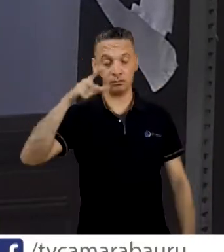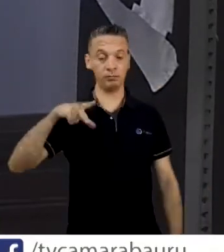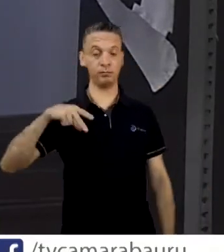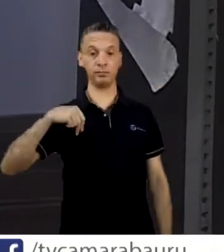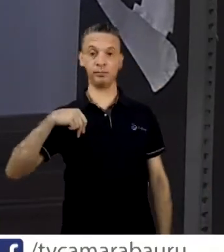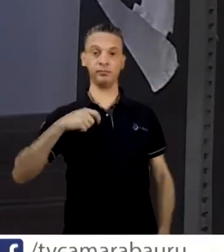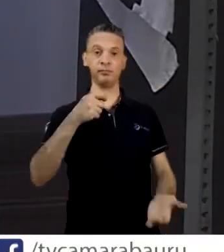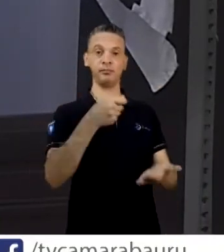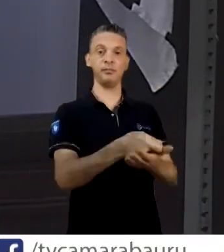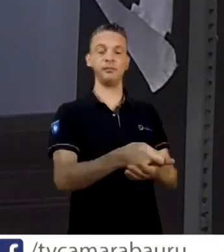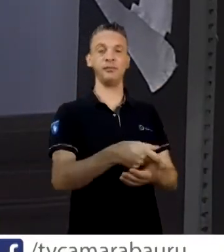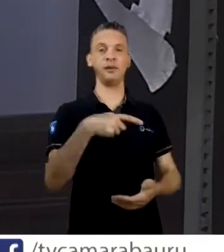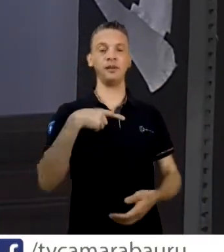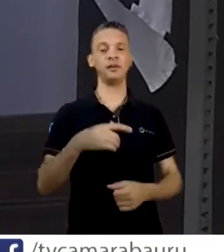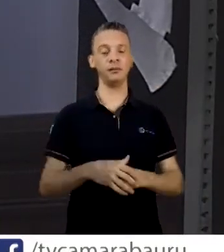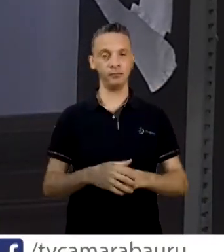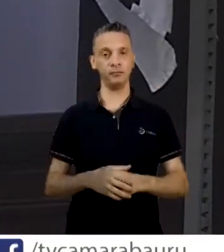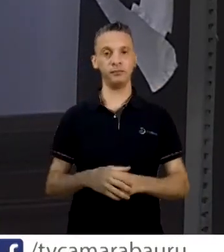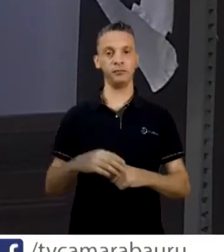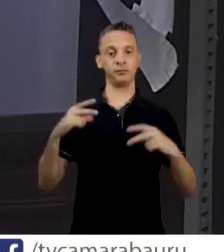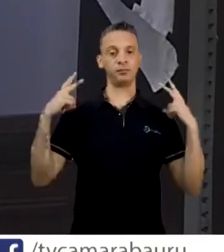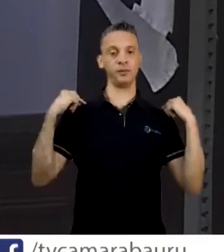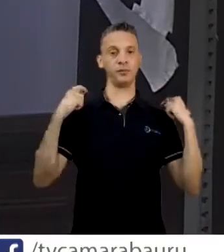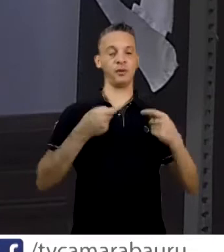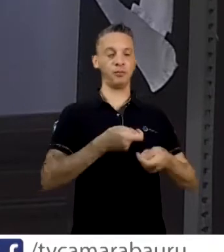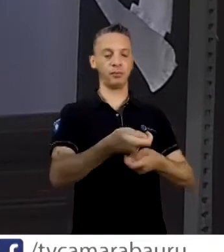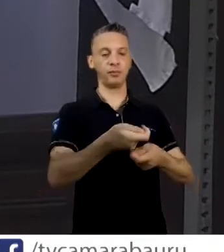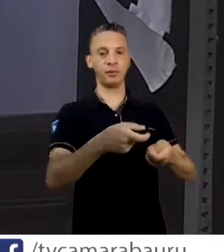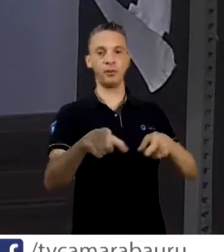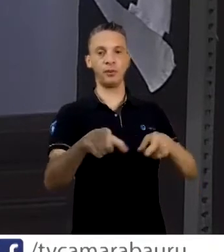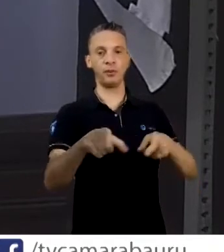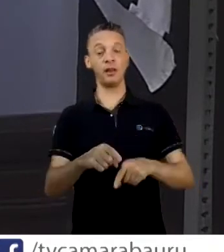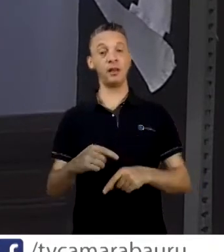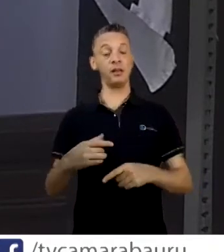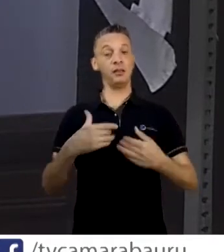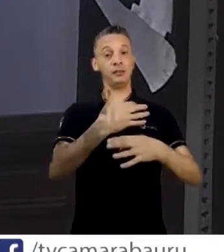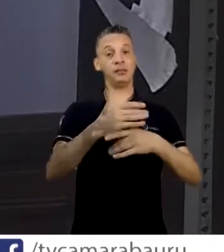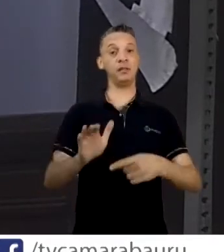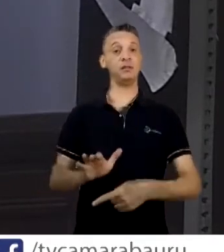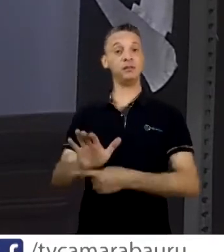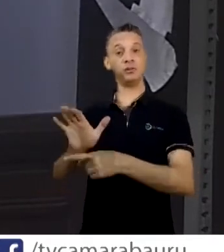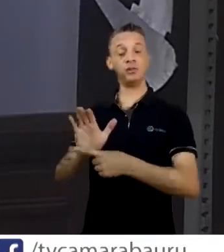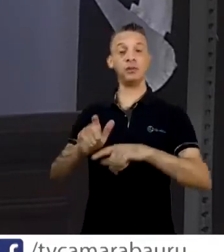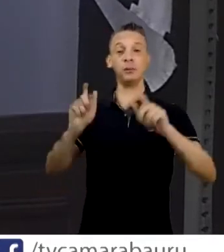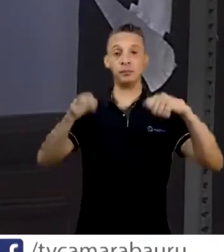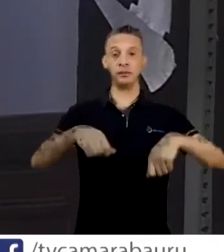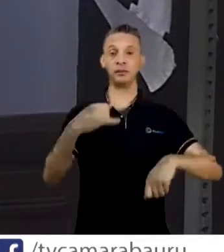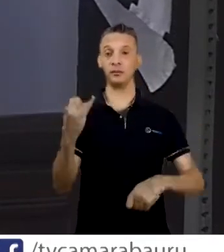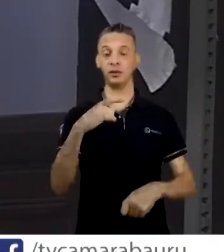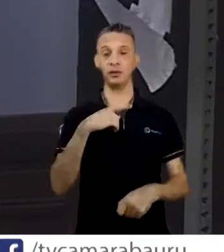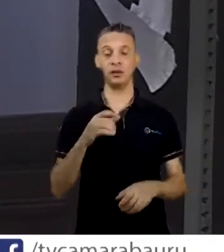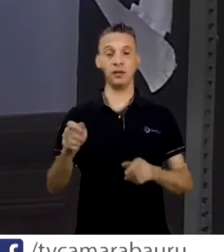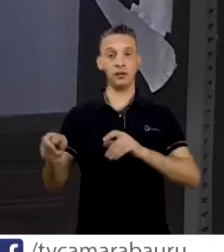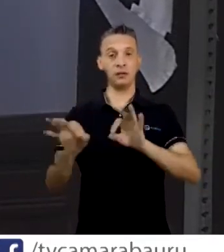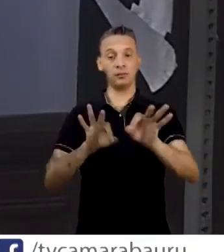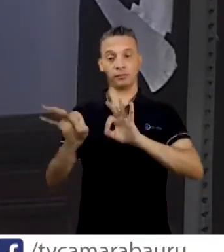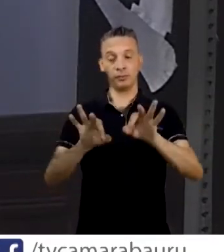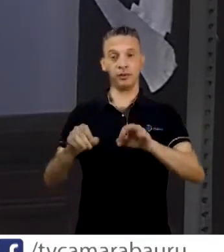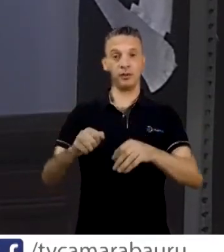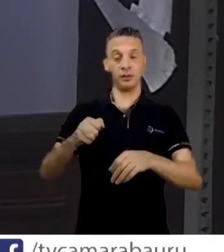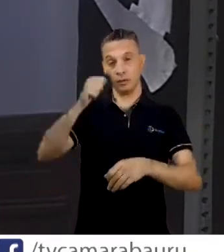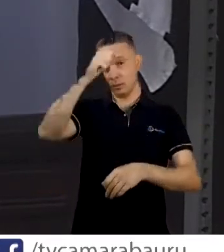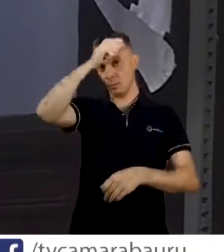É hora da cidade principalmente contribuir. Eu creio que a administração municipal, através do seu